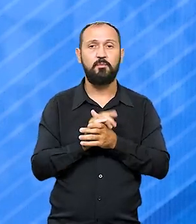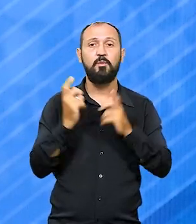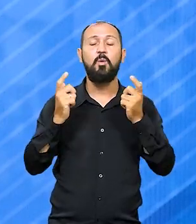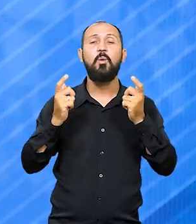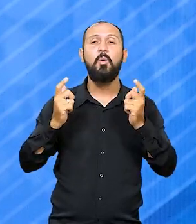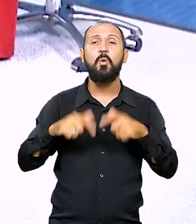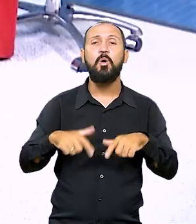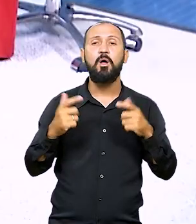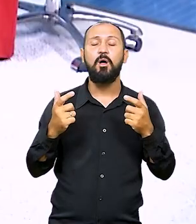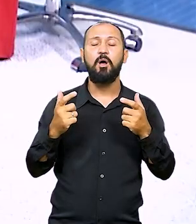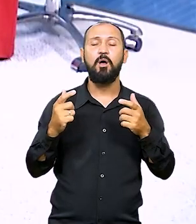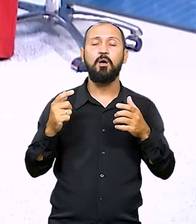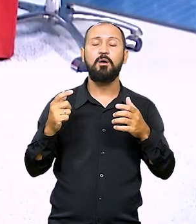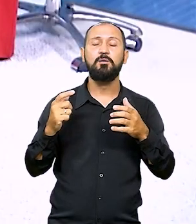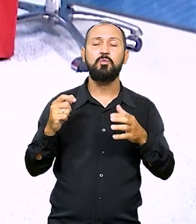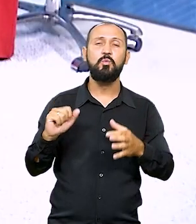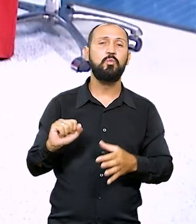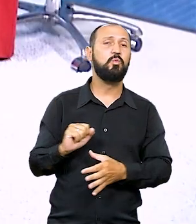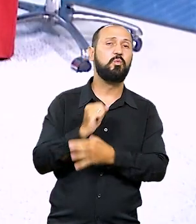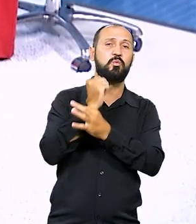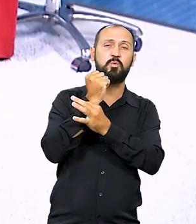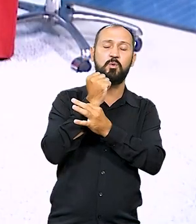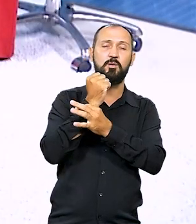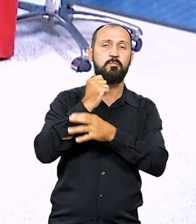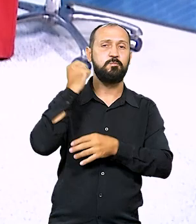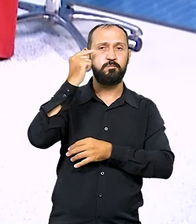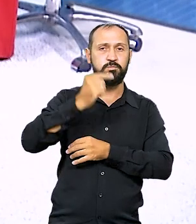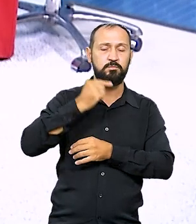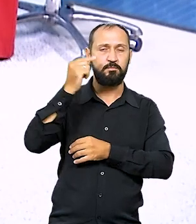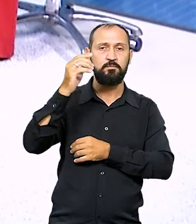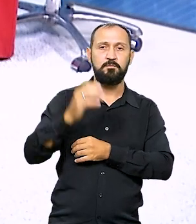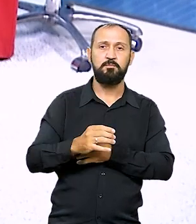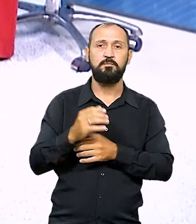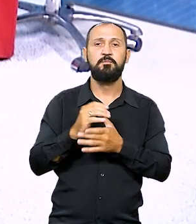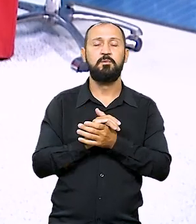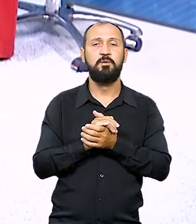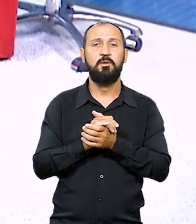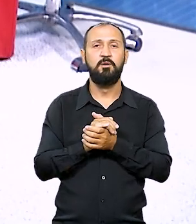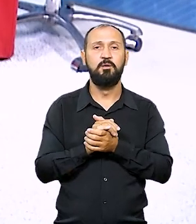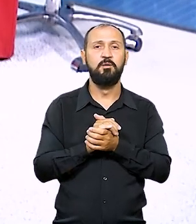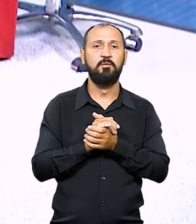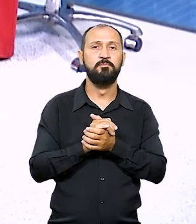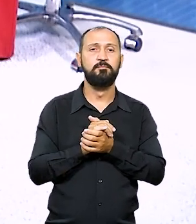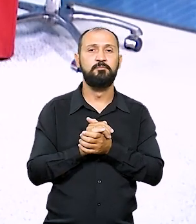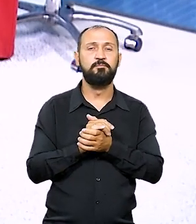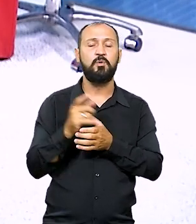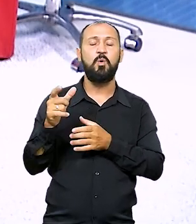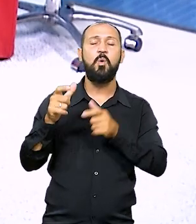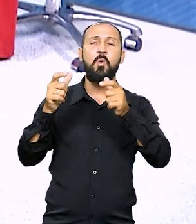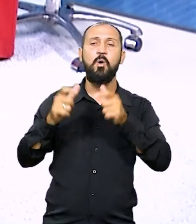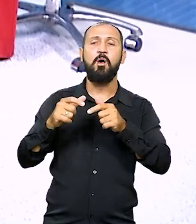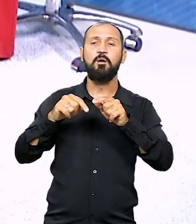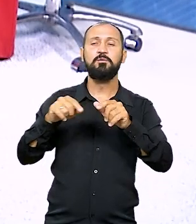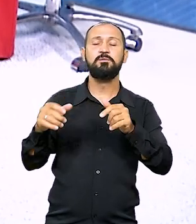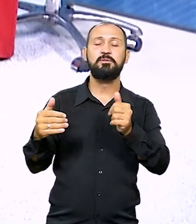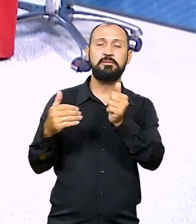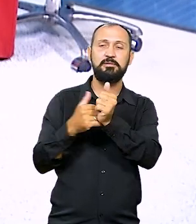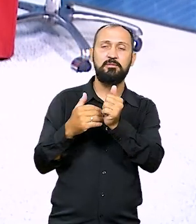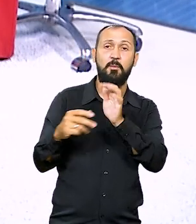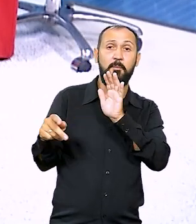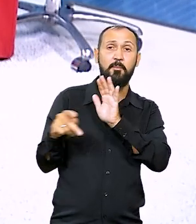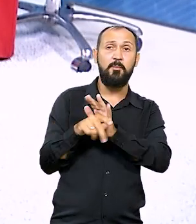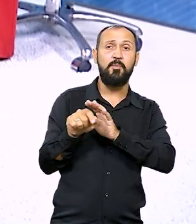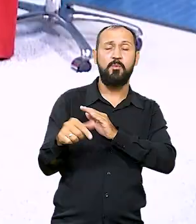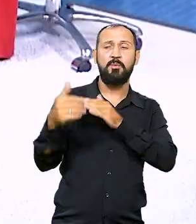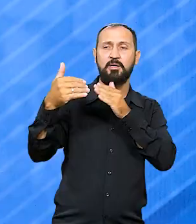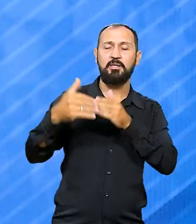Então, é o local de maior guarda do advogado criminalista. que é onde você está reservado com o